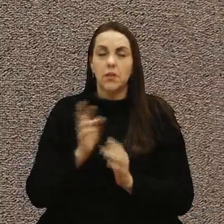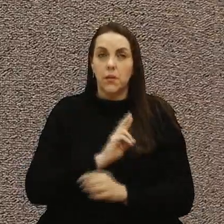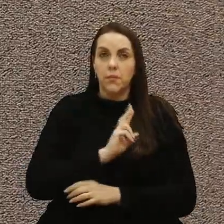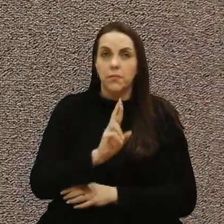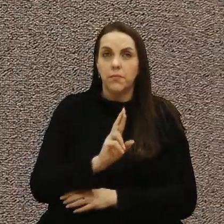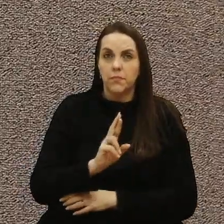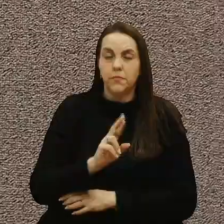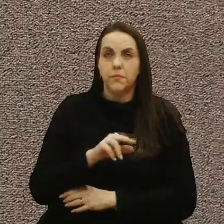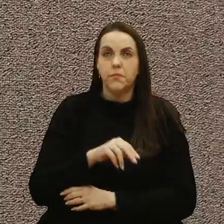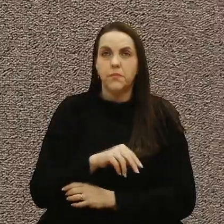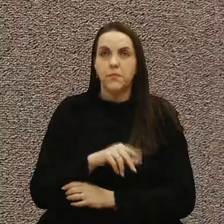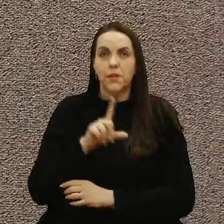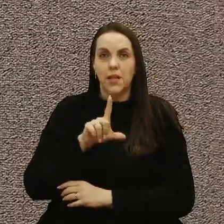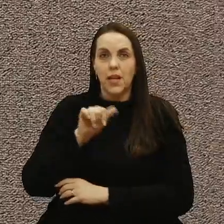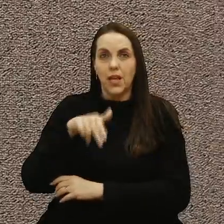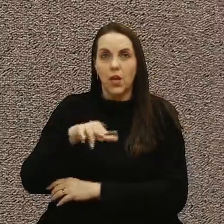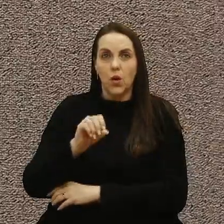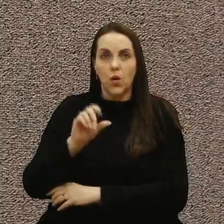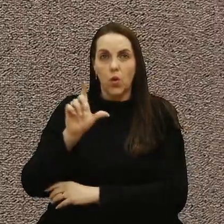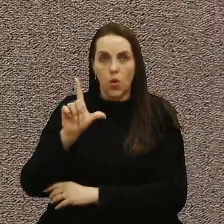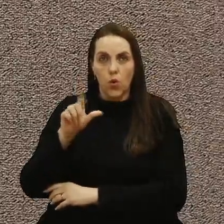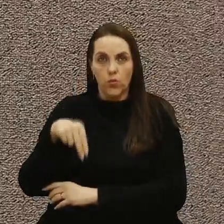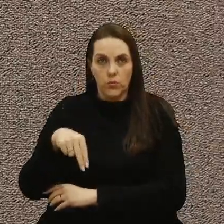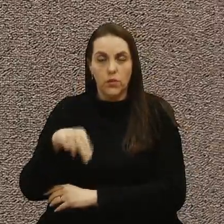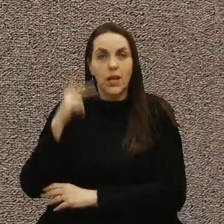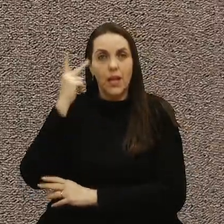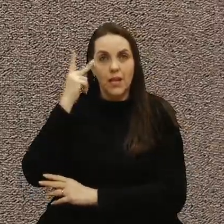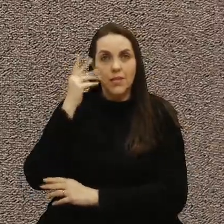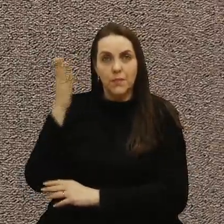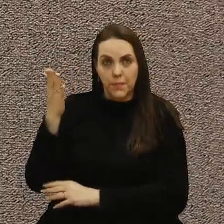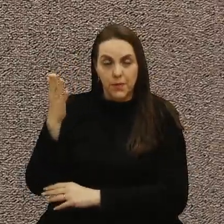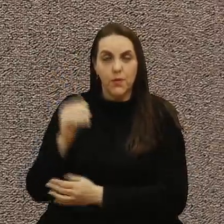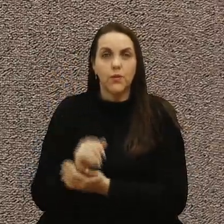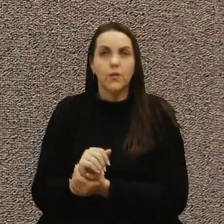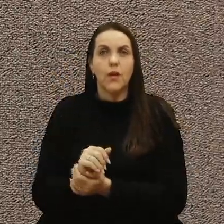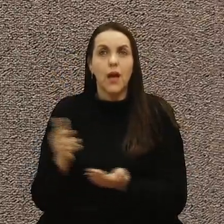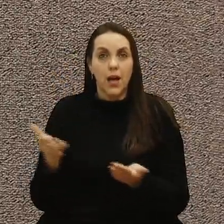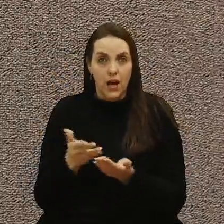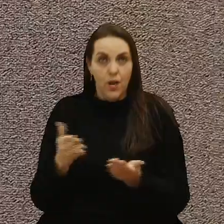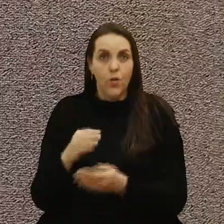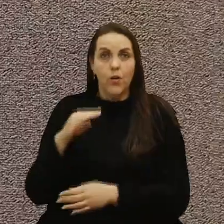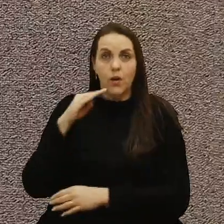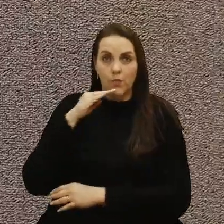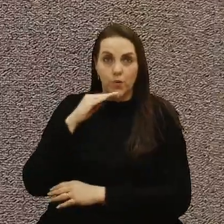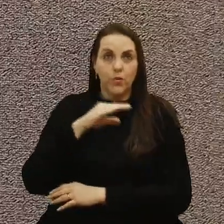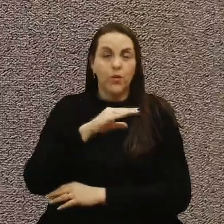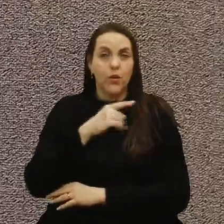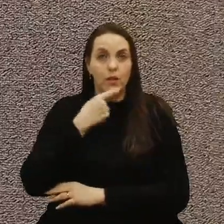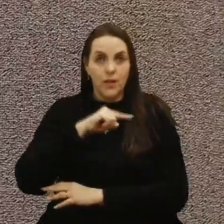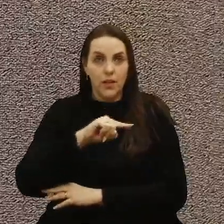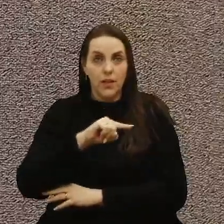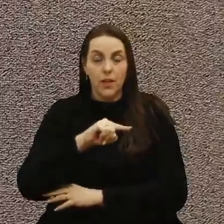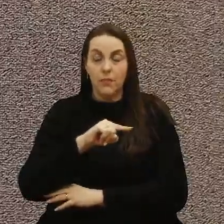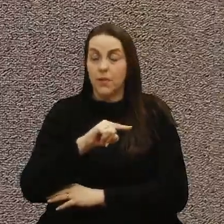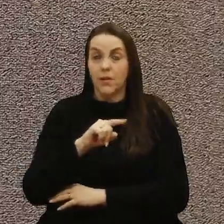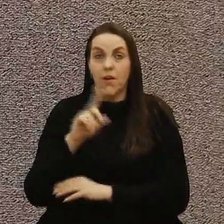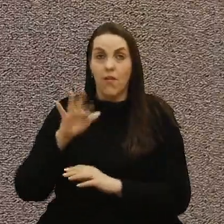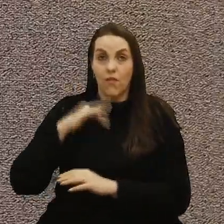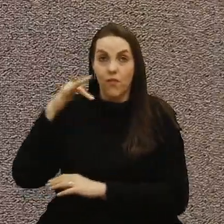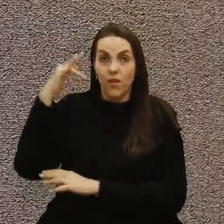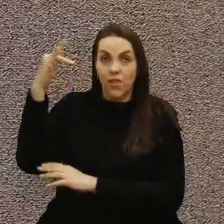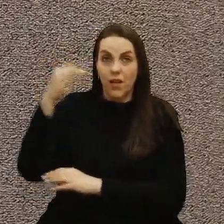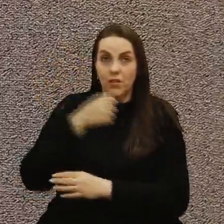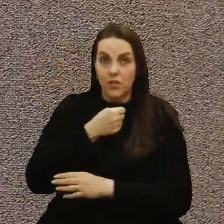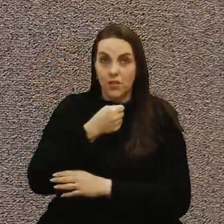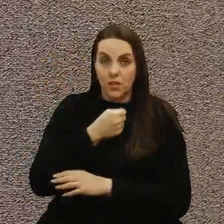Lincoln Gaquia, de São Paulo, que agora, vereador Bortola e vereador Caleb, pegaram, né, matéria do Fantástico. E que eu digo que eu assisto